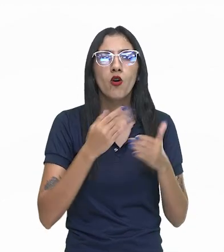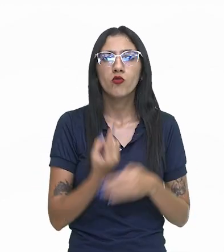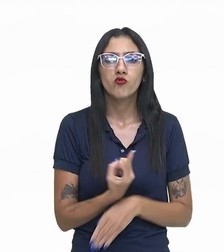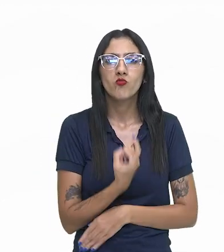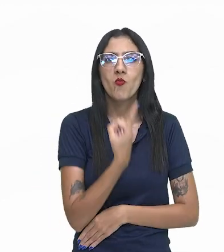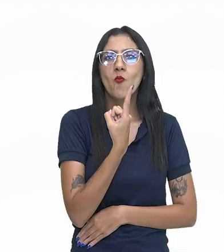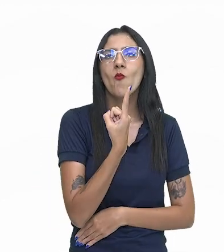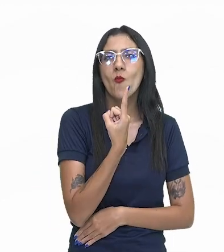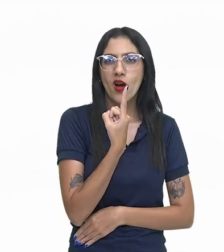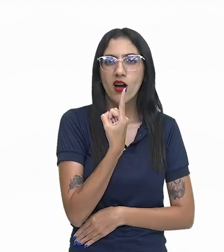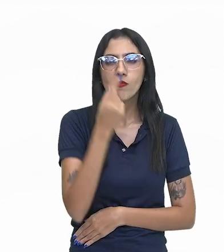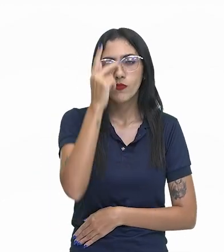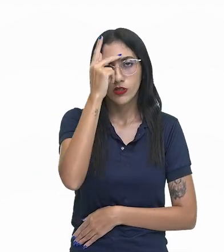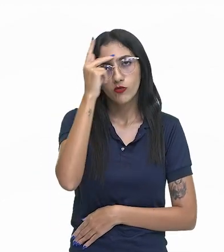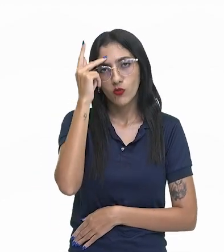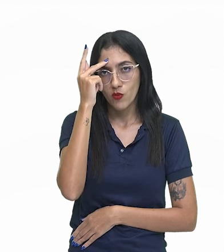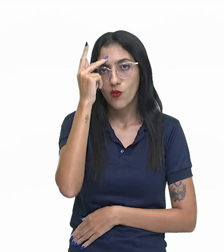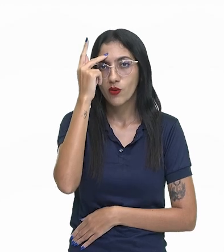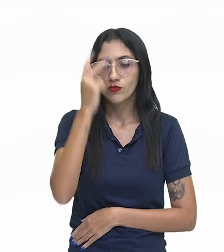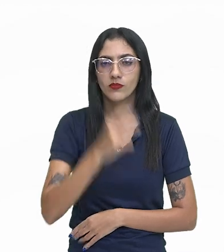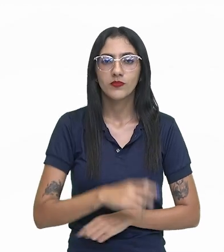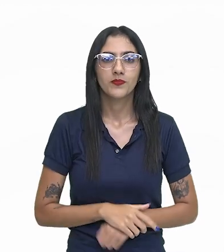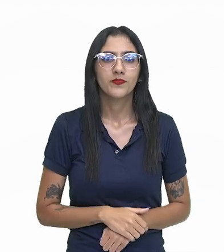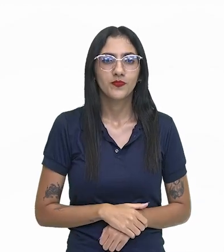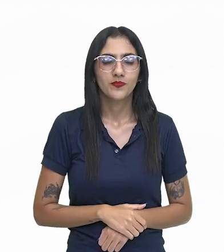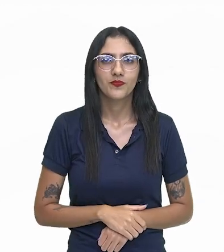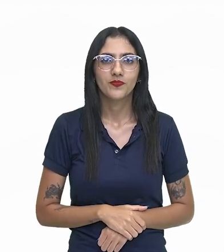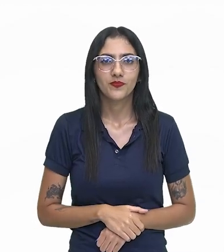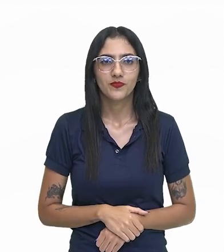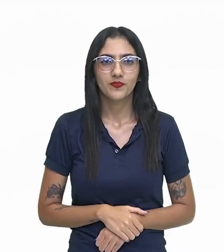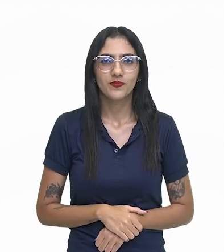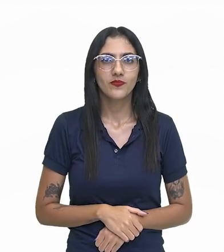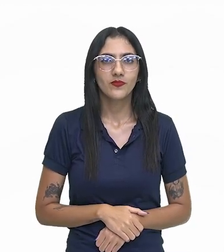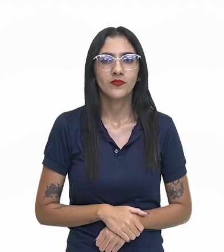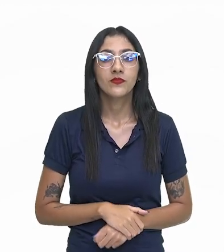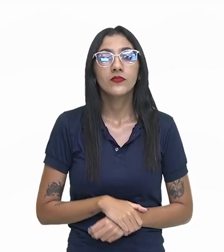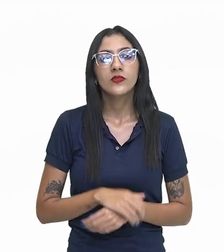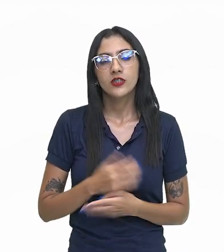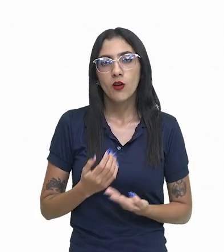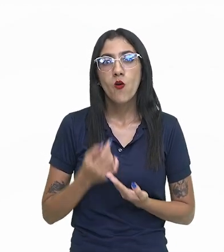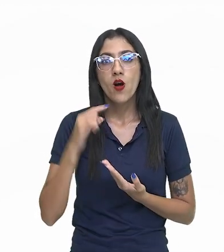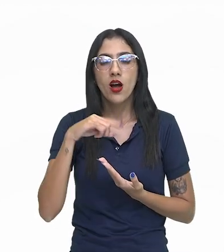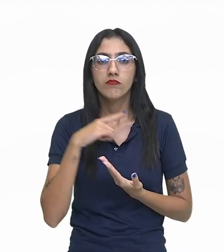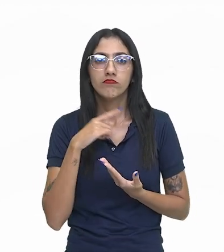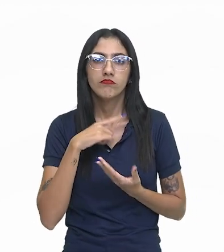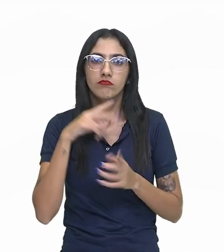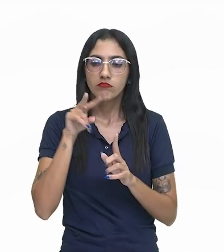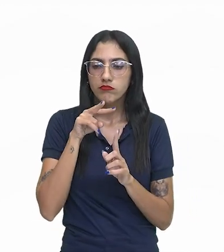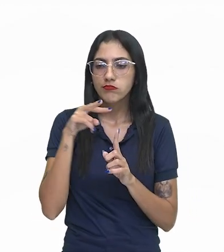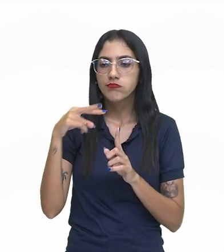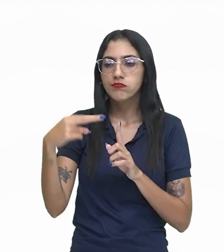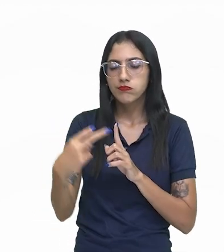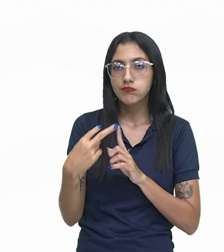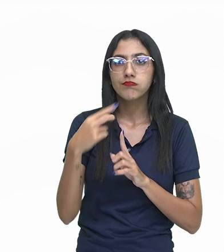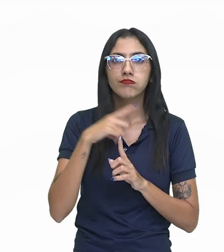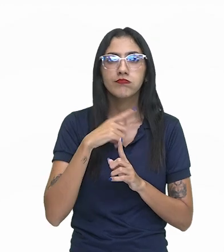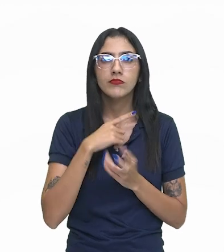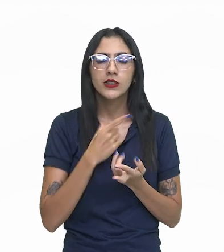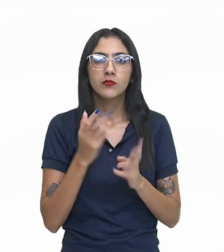do indivíduo. As obras, né, como elas são apresentadas, a visão de mundo é centrada